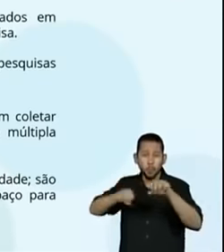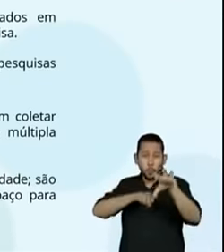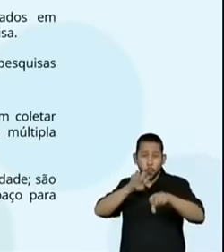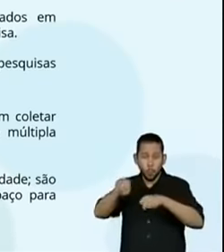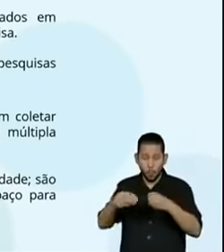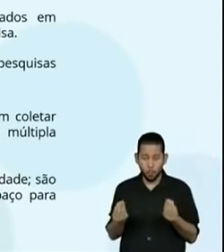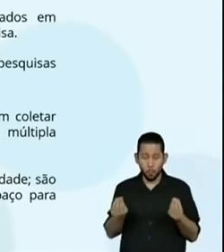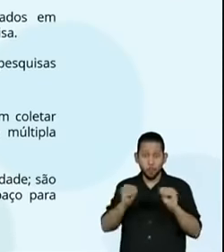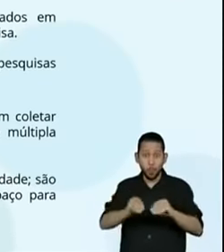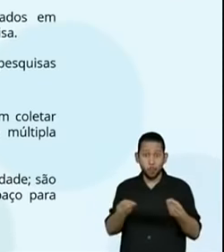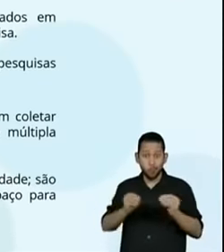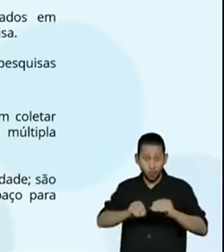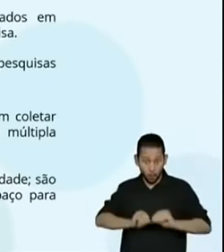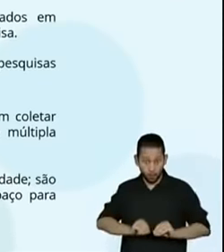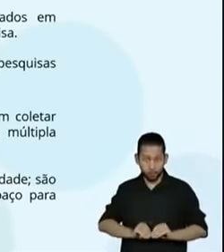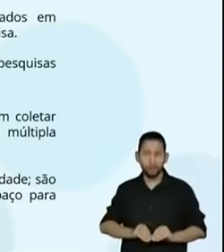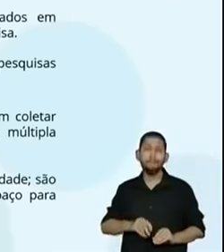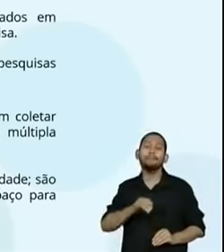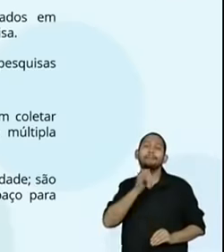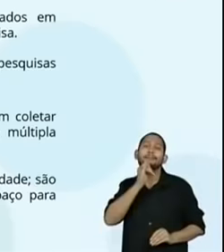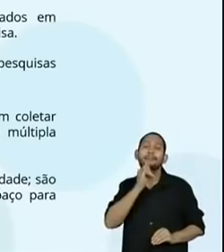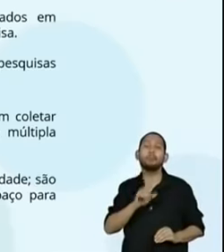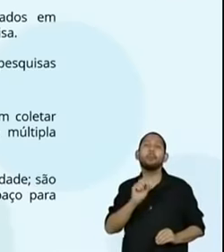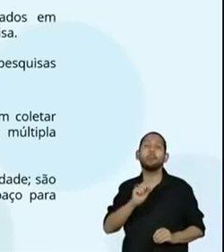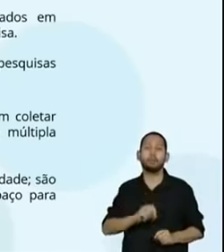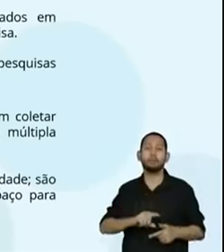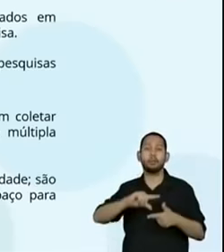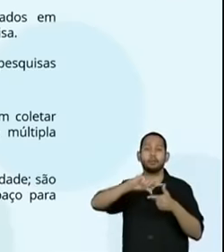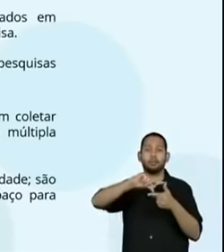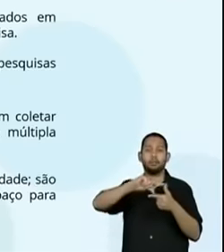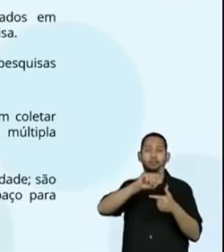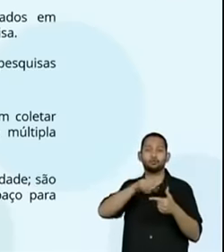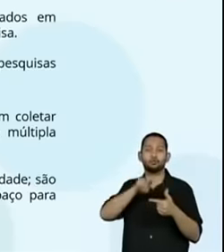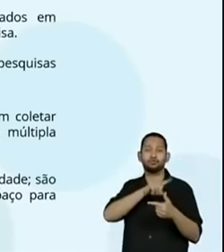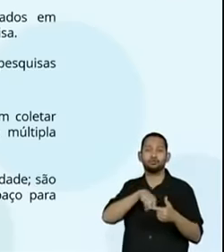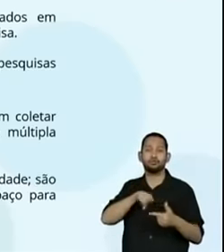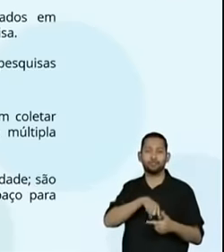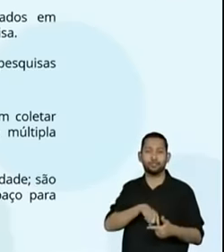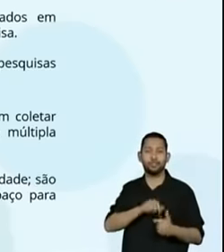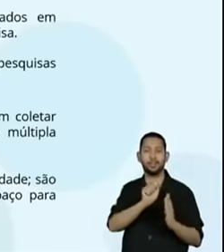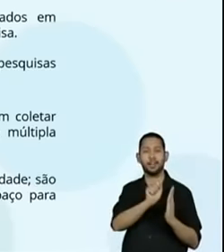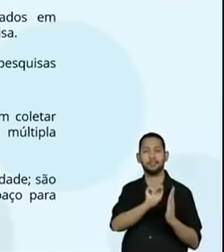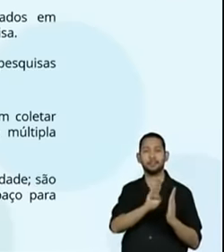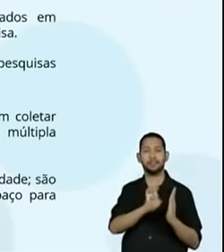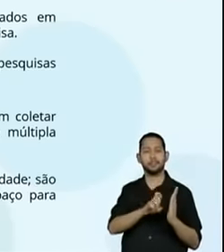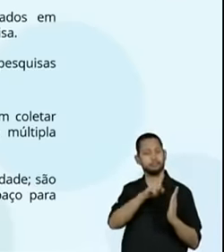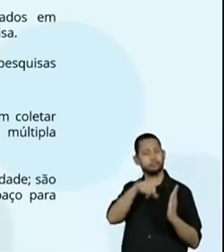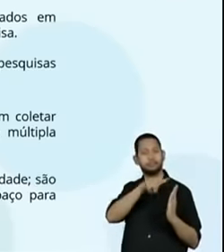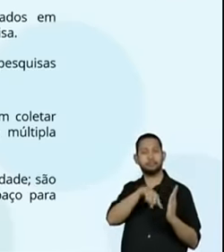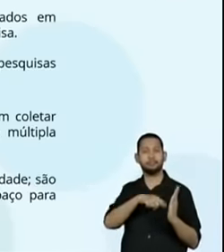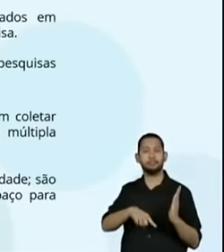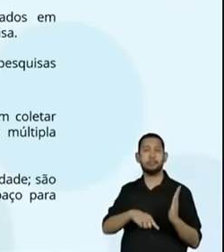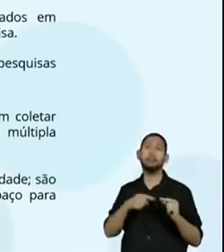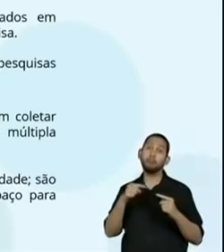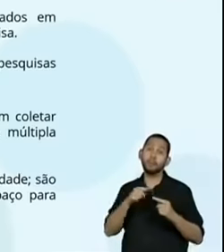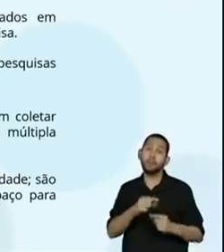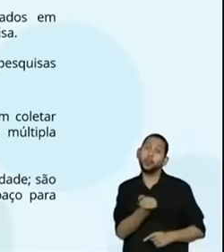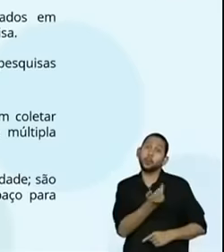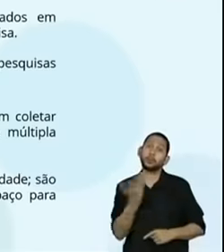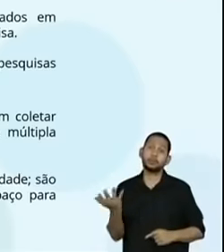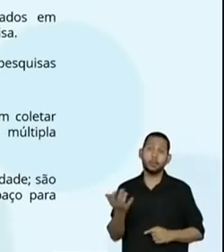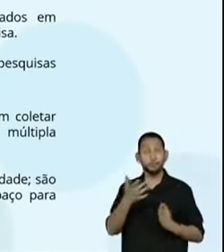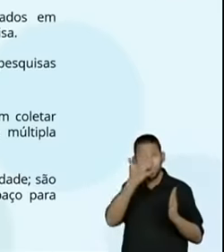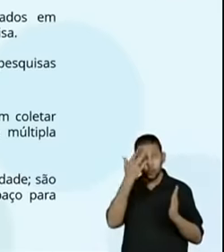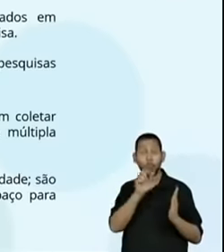utiliza formulários daqueles de múltipla escolha, sabe? Que você escolhe A, B ou C. Então, esse é o